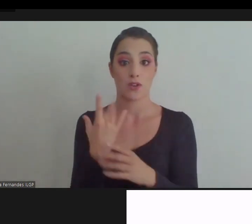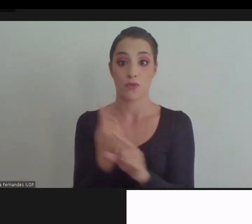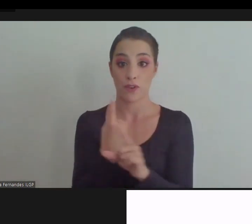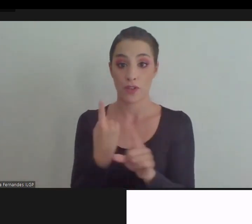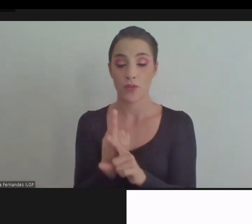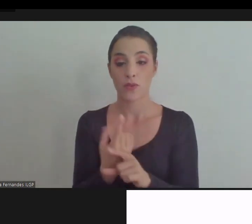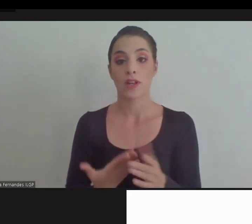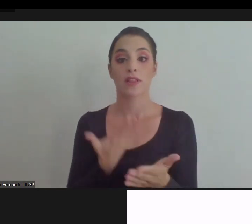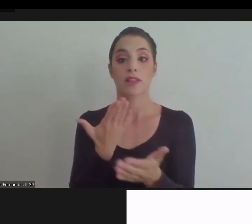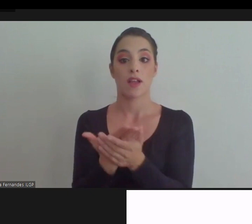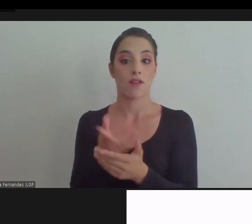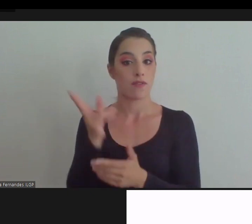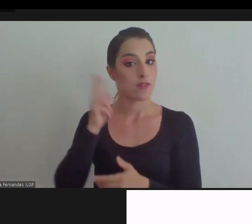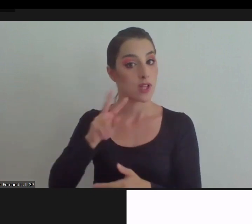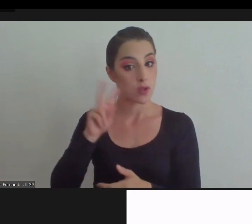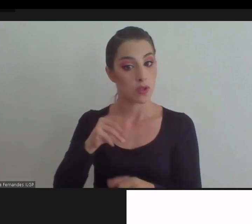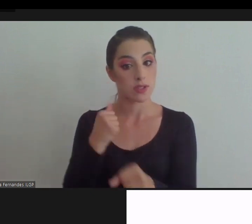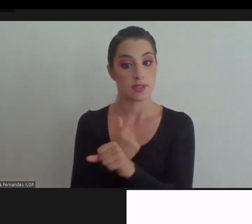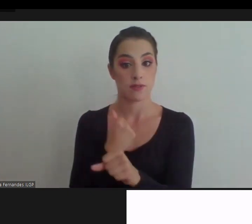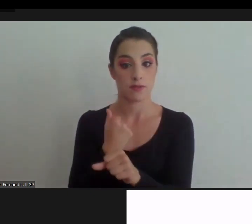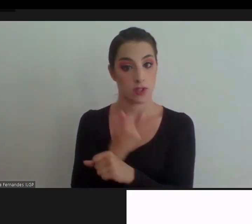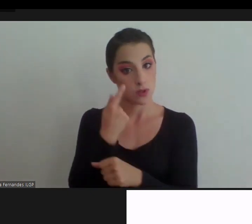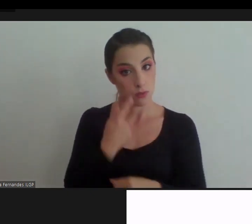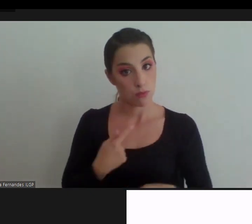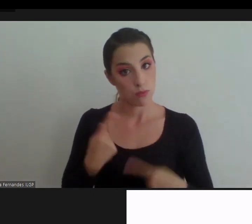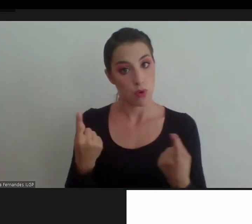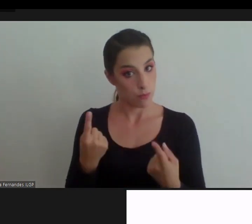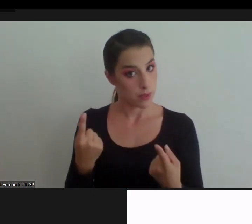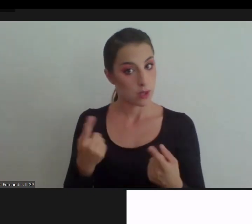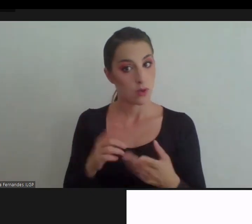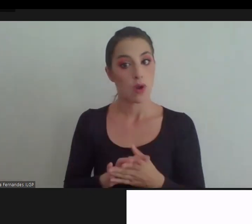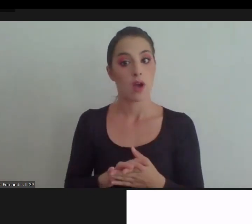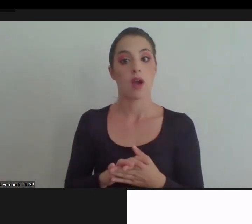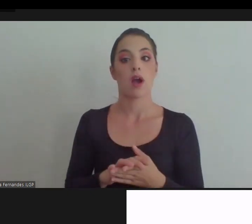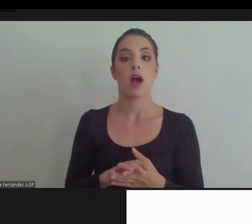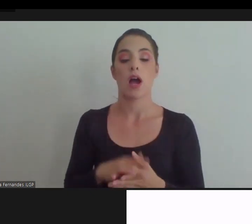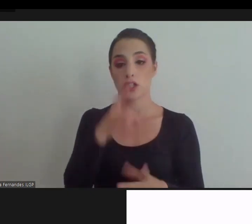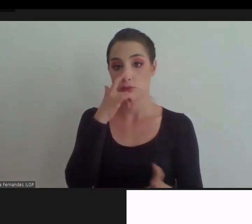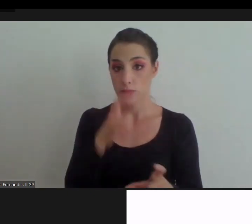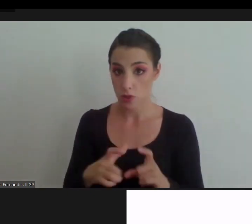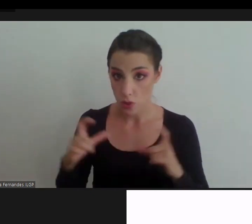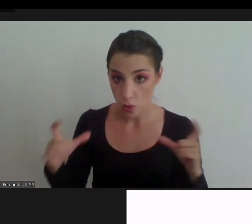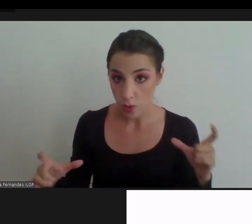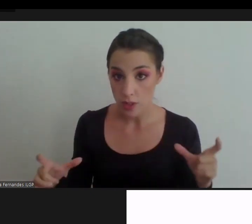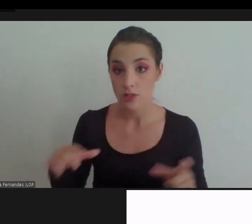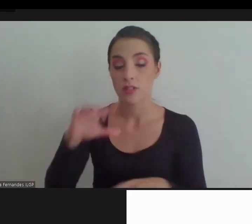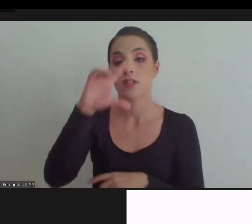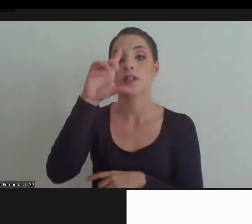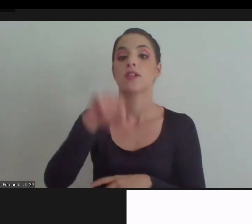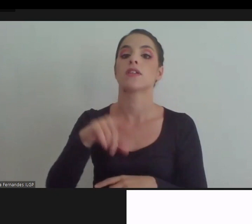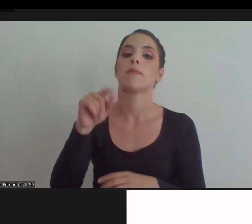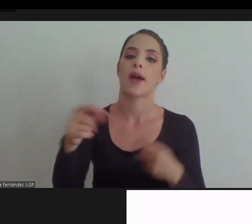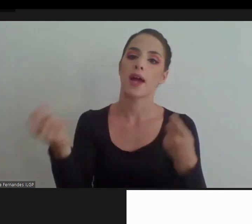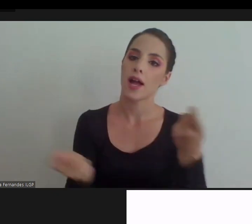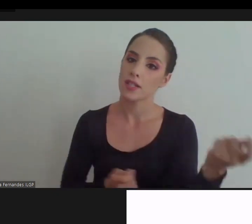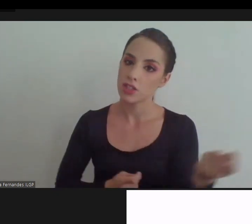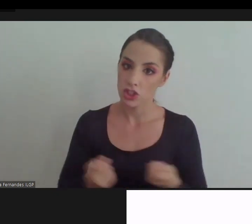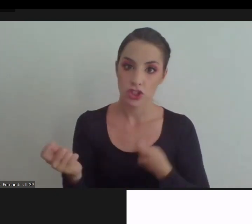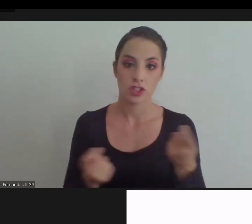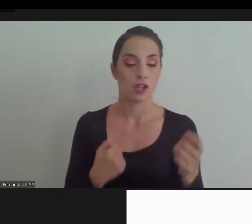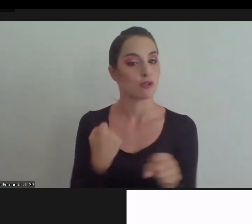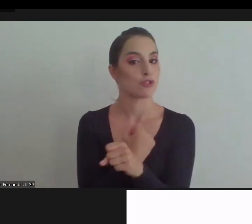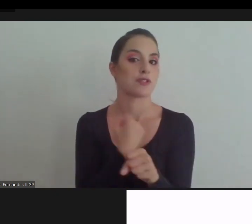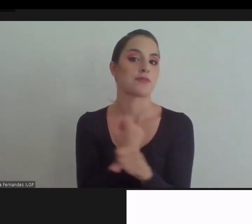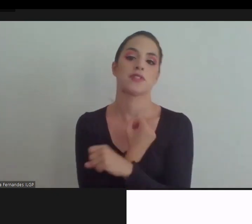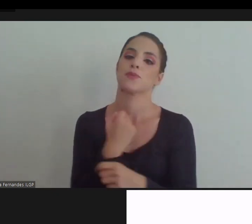gerar valor ao serviço público que se presta ao cidadão e também à gestão do serviço.